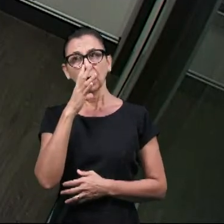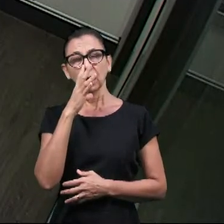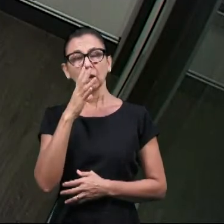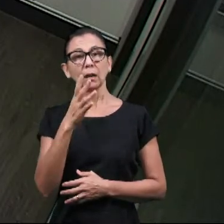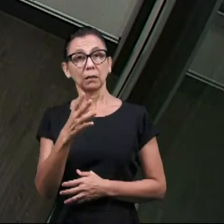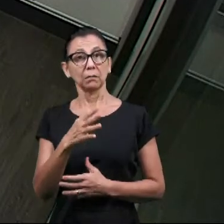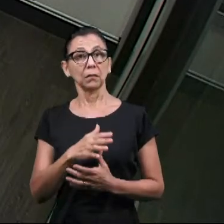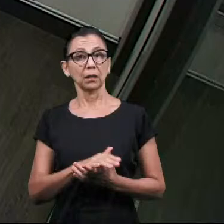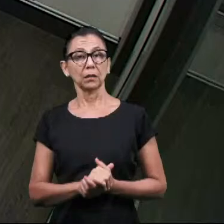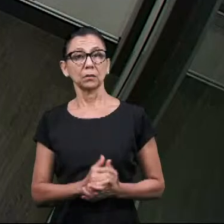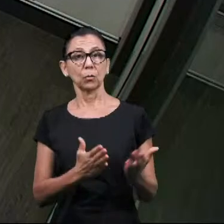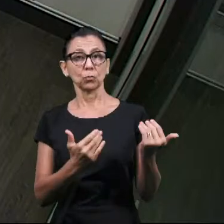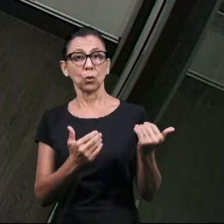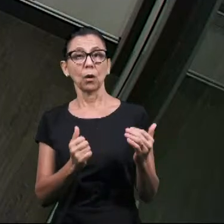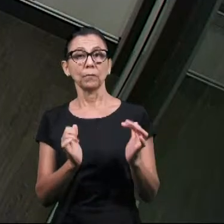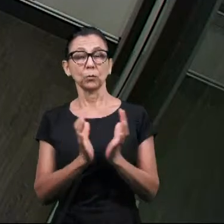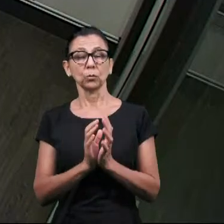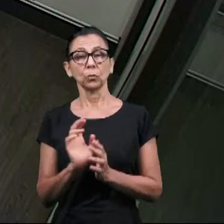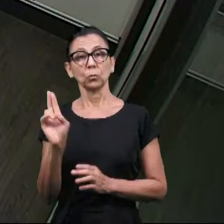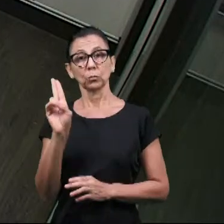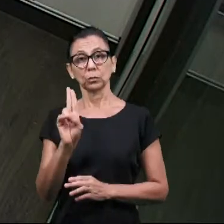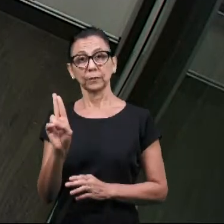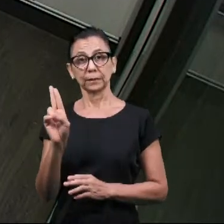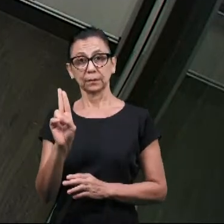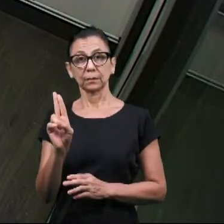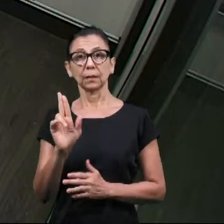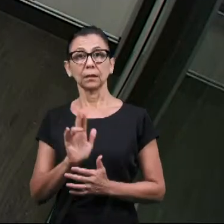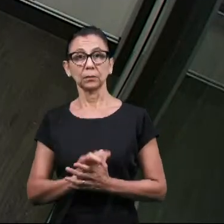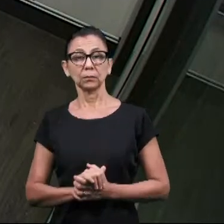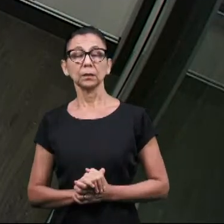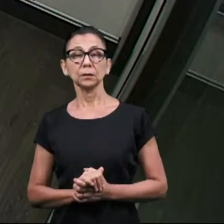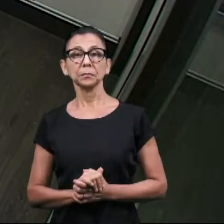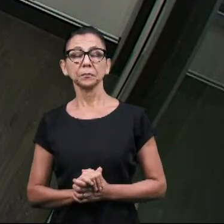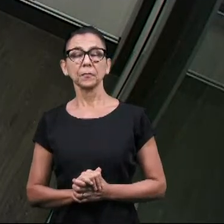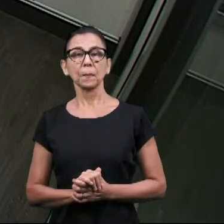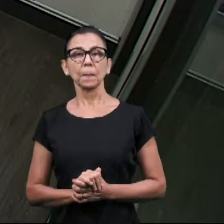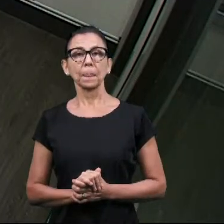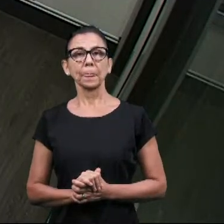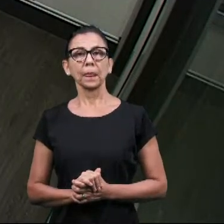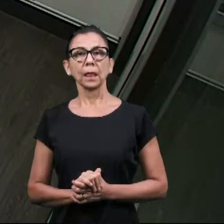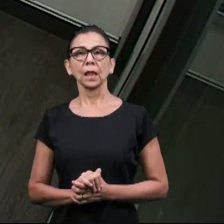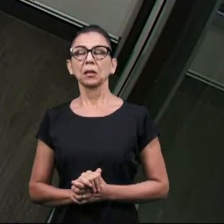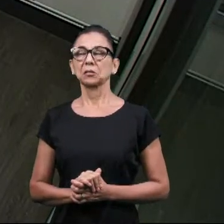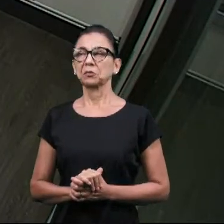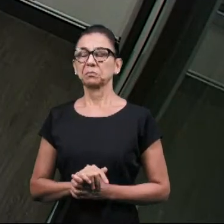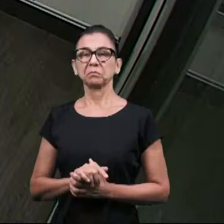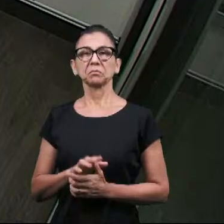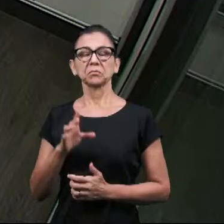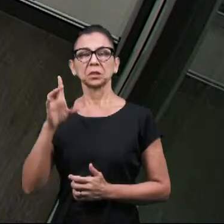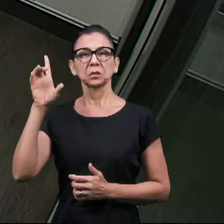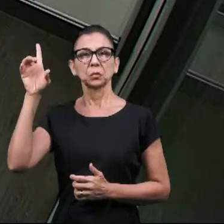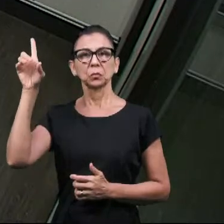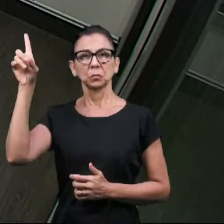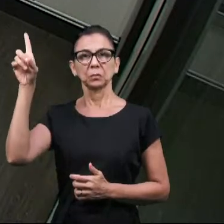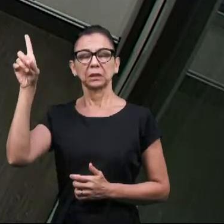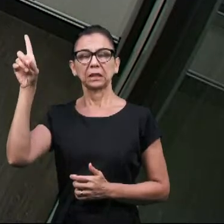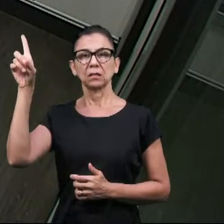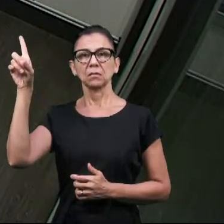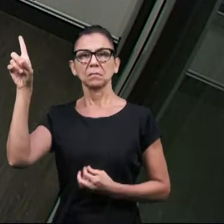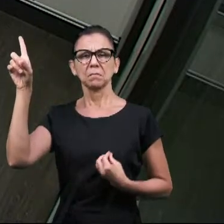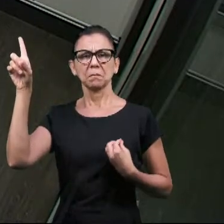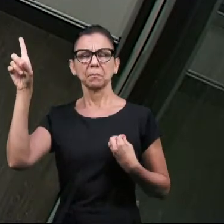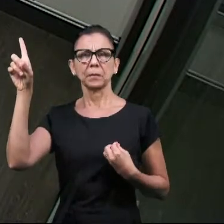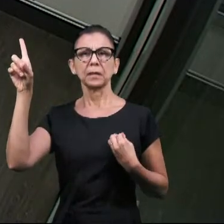Universitário está resultado né e foi muito importante para eles entenderem que quer um Deus que está presente